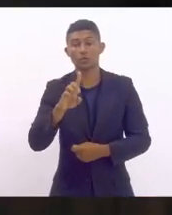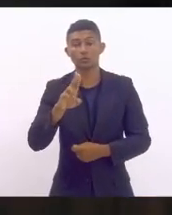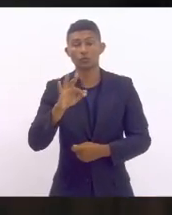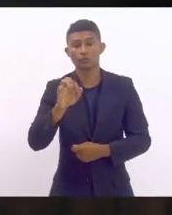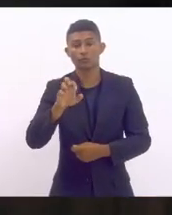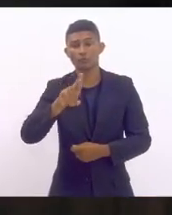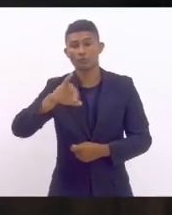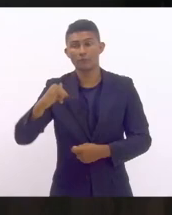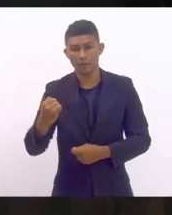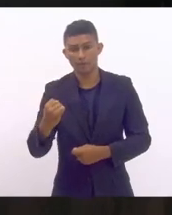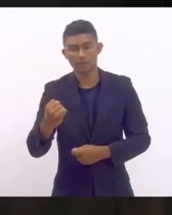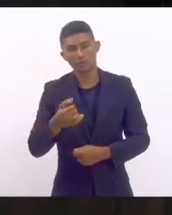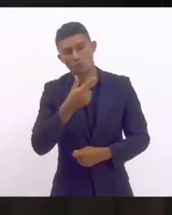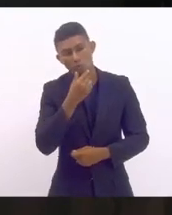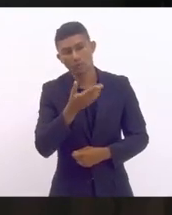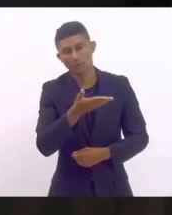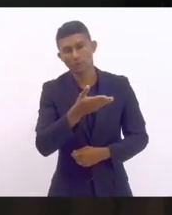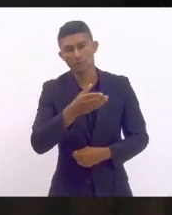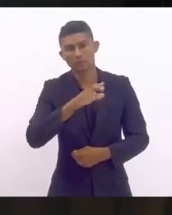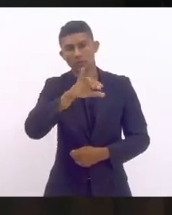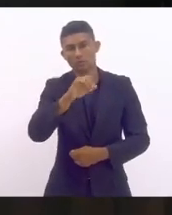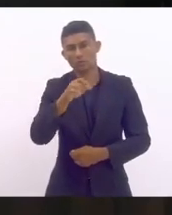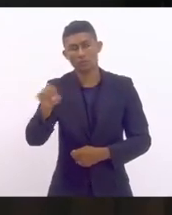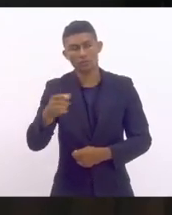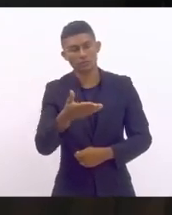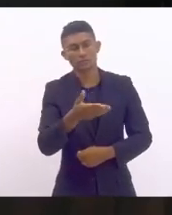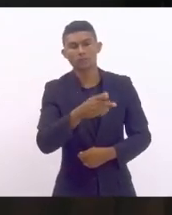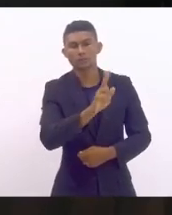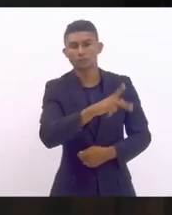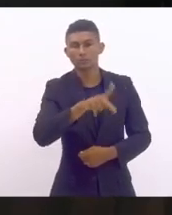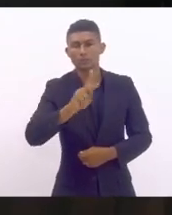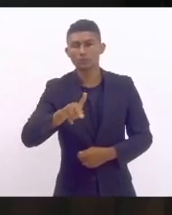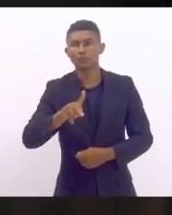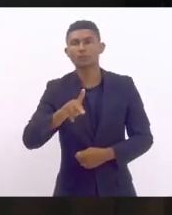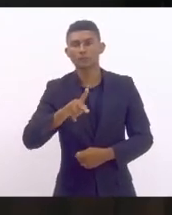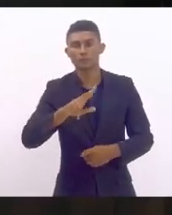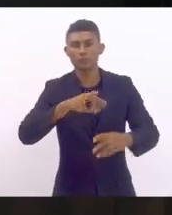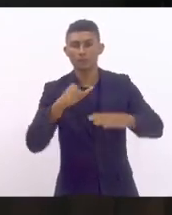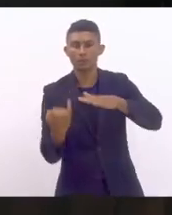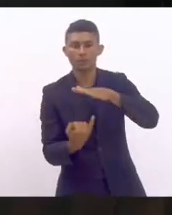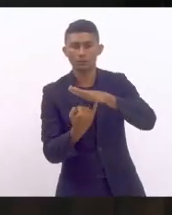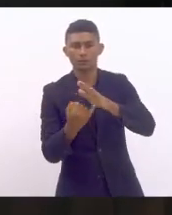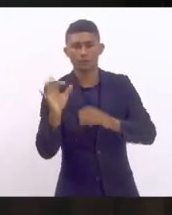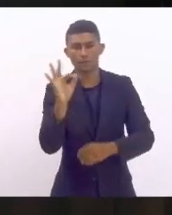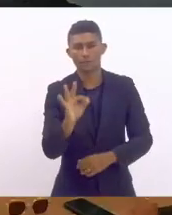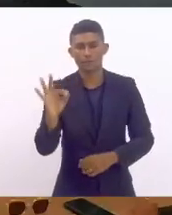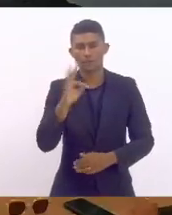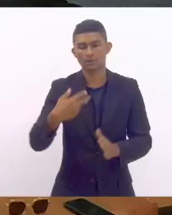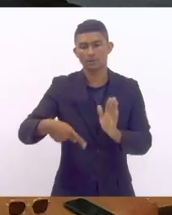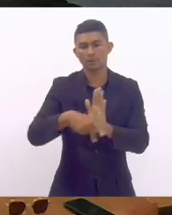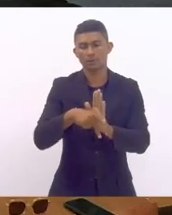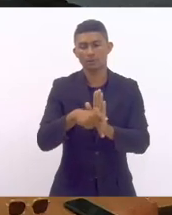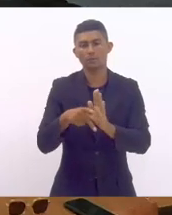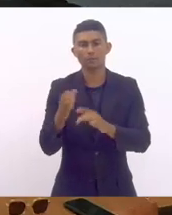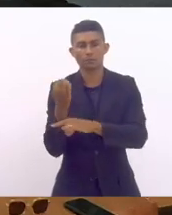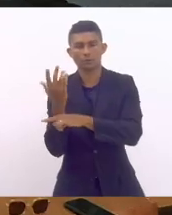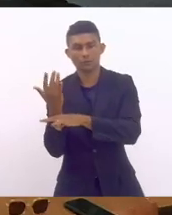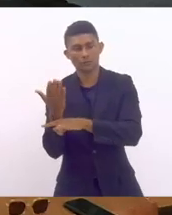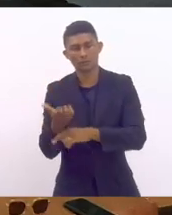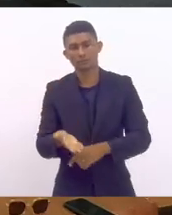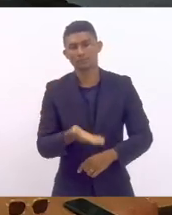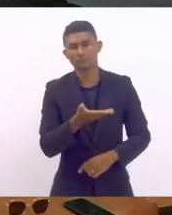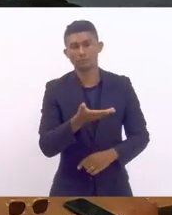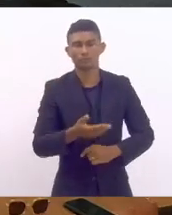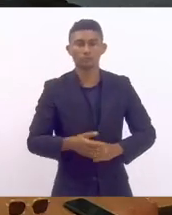João Torres de Melo professor do Instituto de Física da UFRJ eu quero